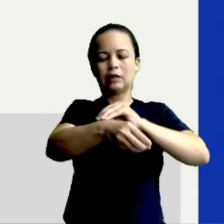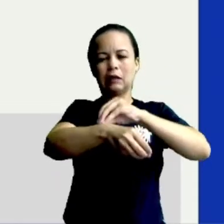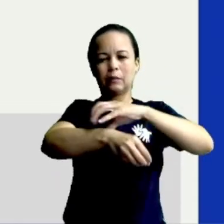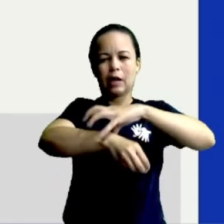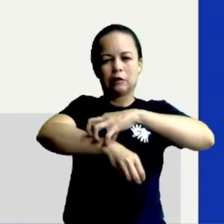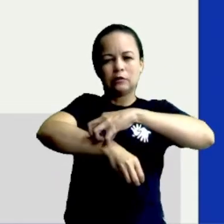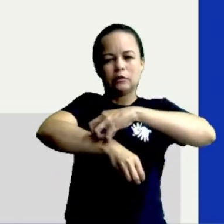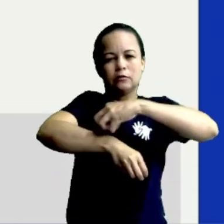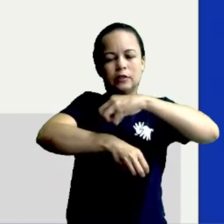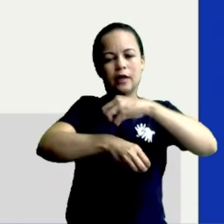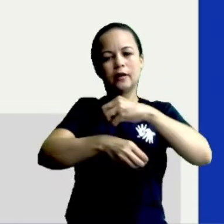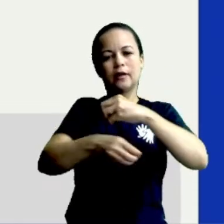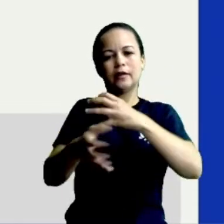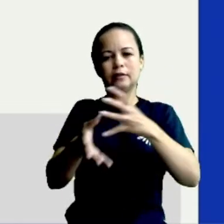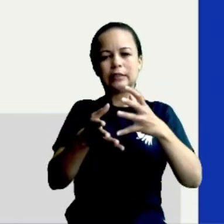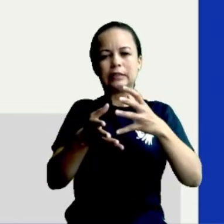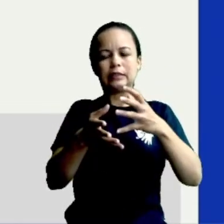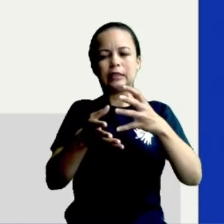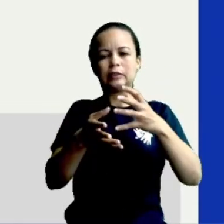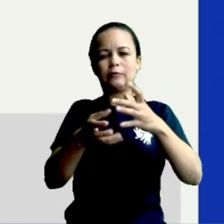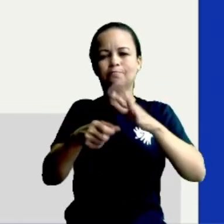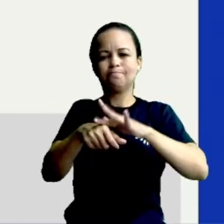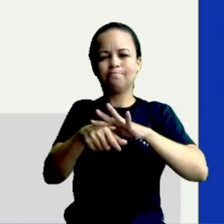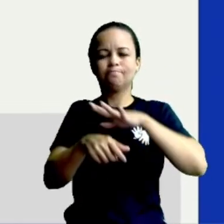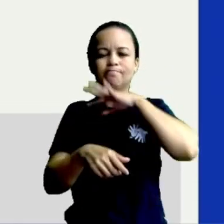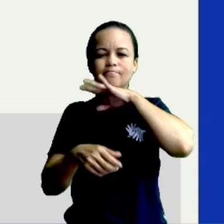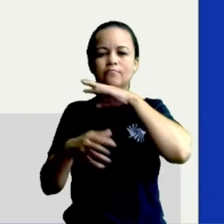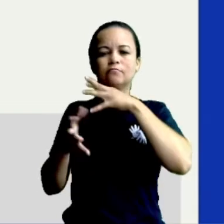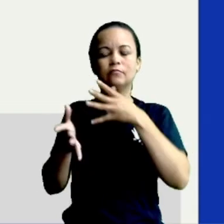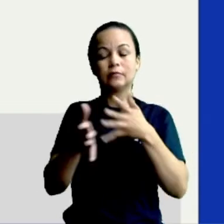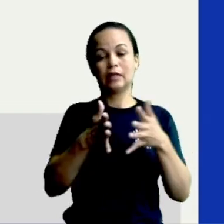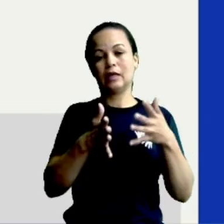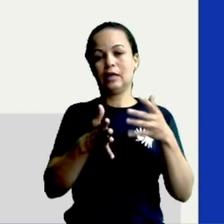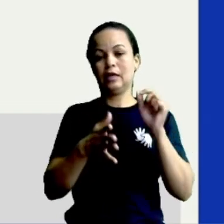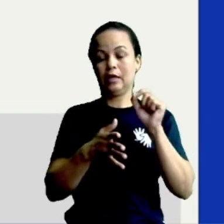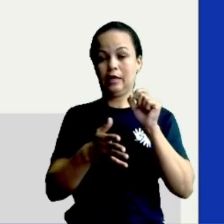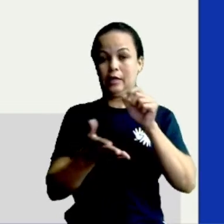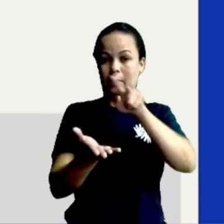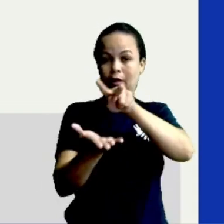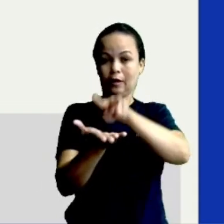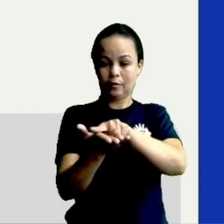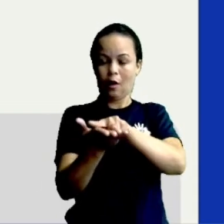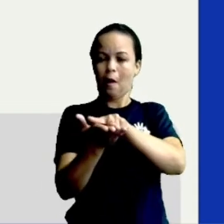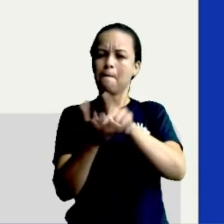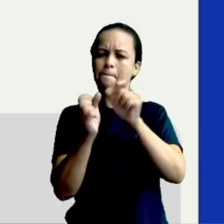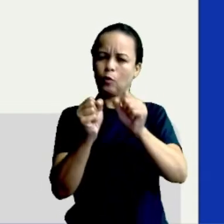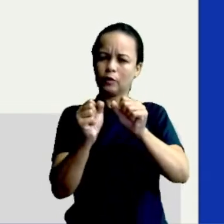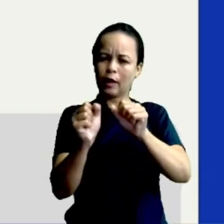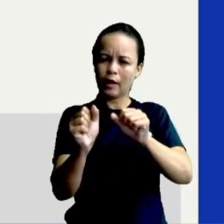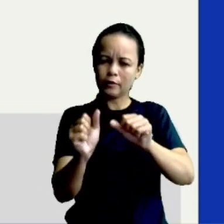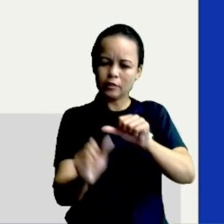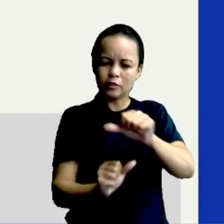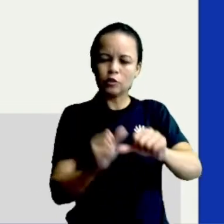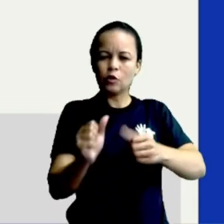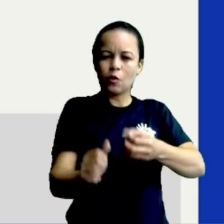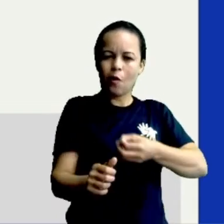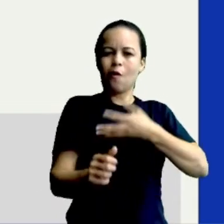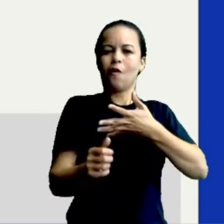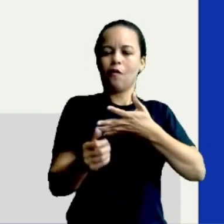aquela essência ruim da doença e que o paciente pudesse se renovar, né?